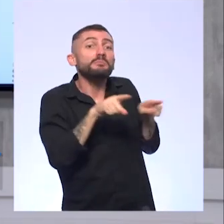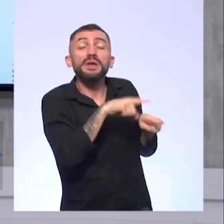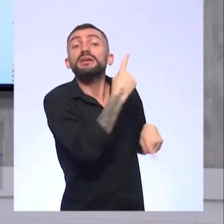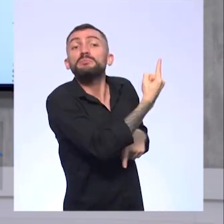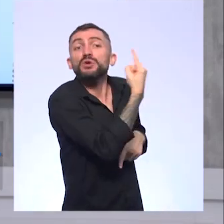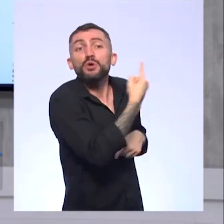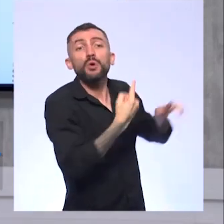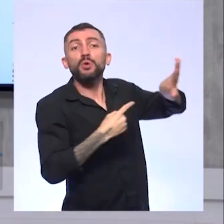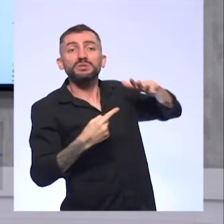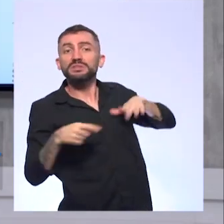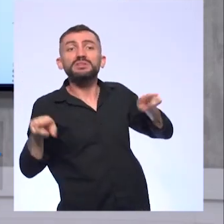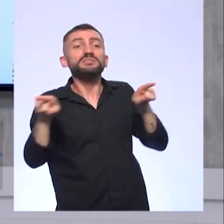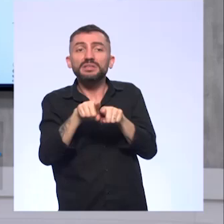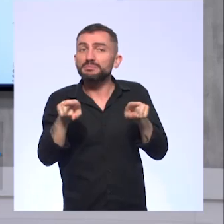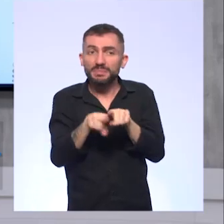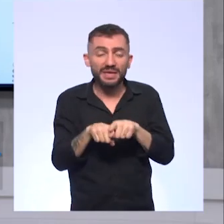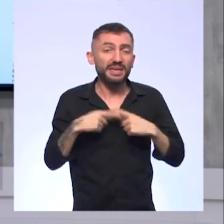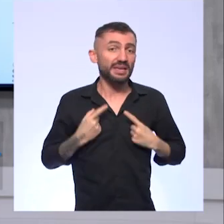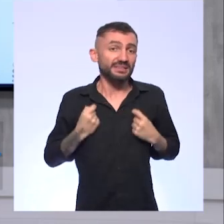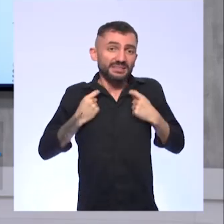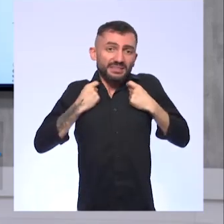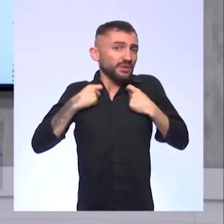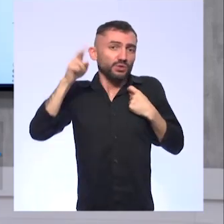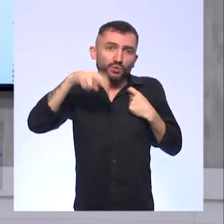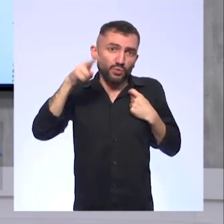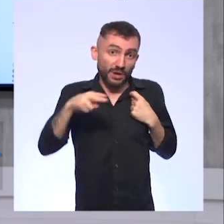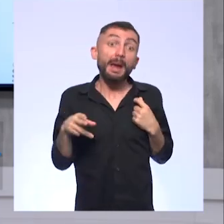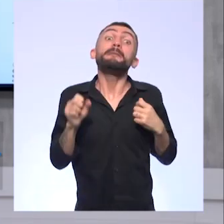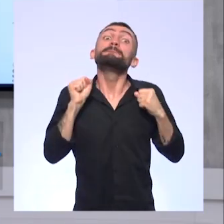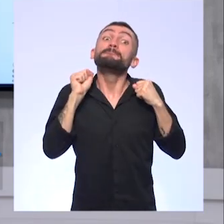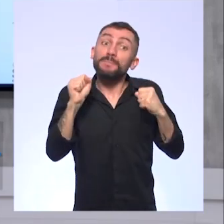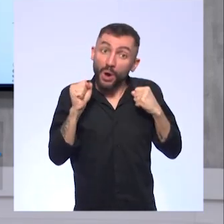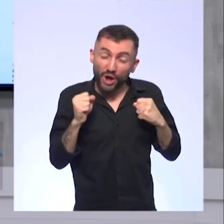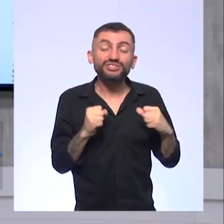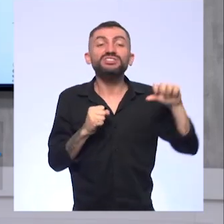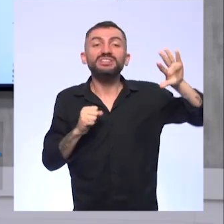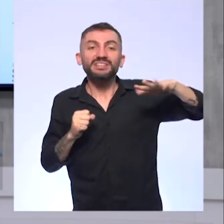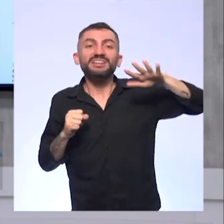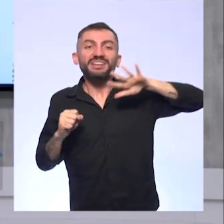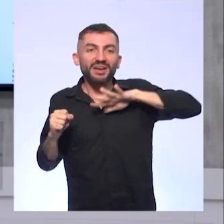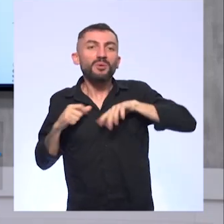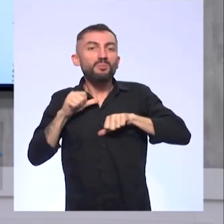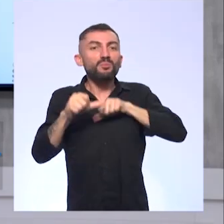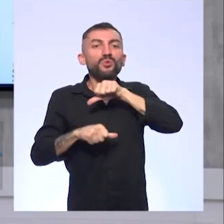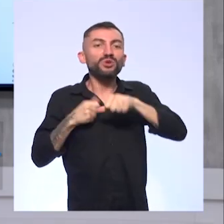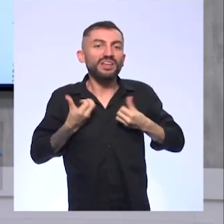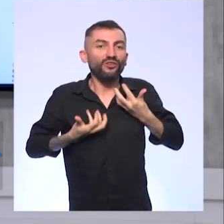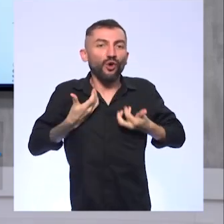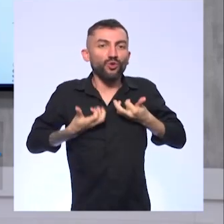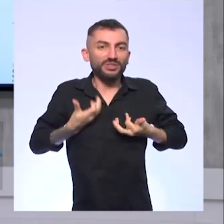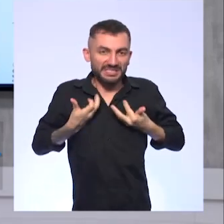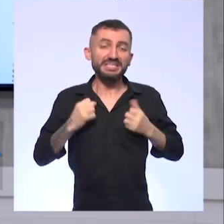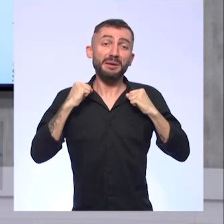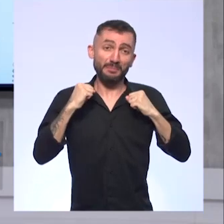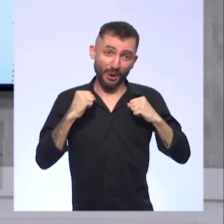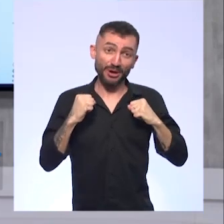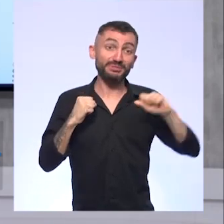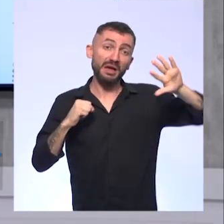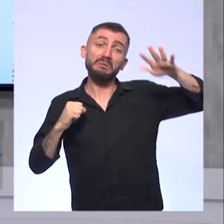ionizar tecido de causar tumor ele pode cozinhar Tá mas tirando isso ele não é perigoso